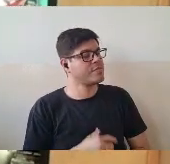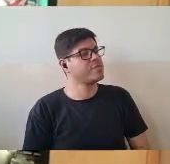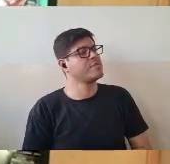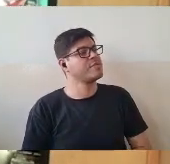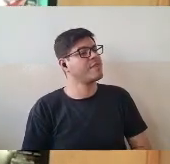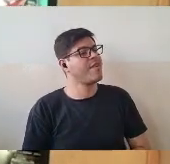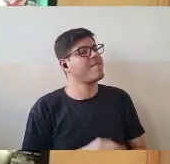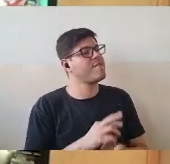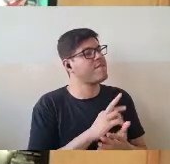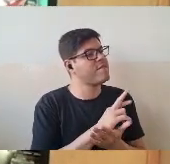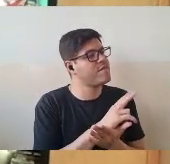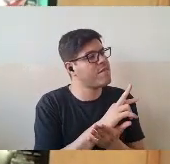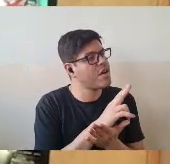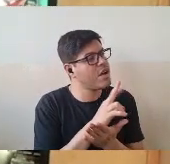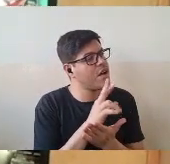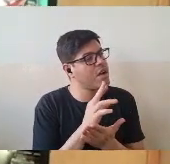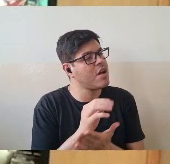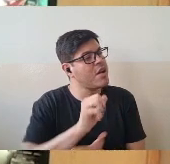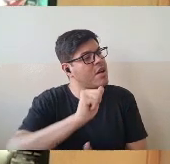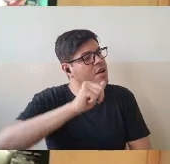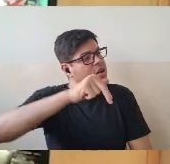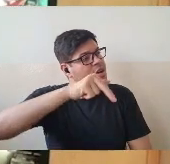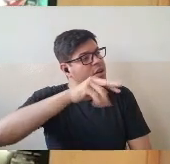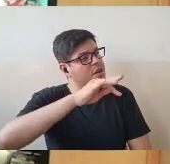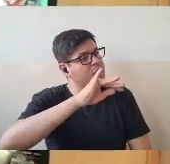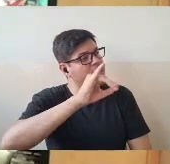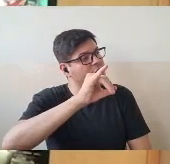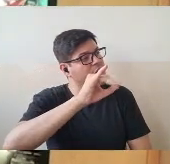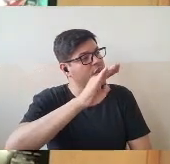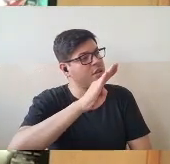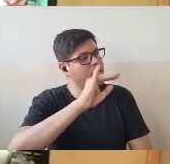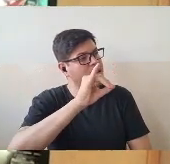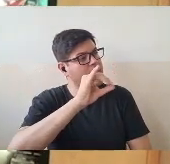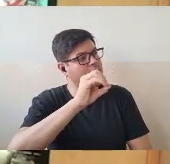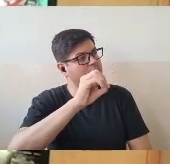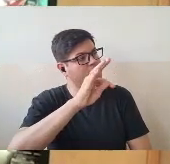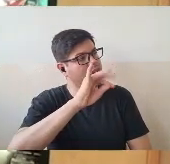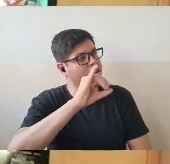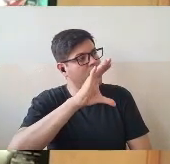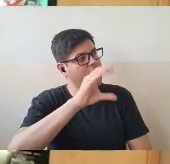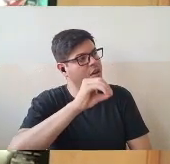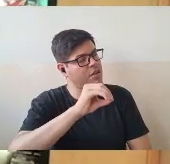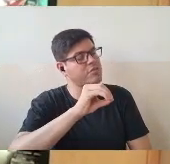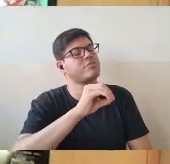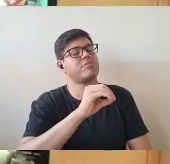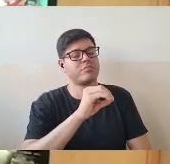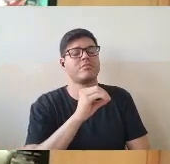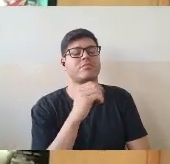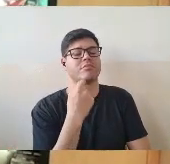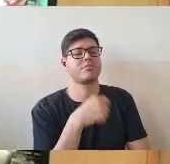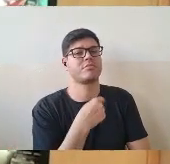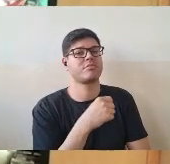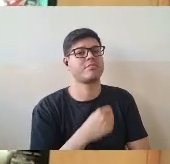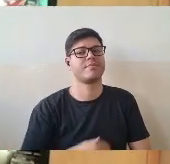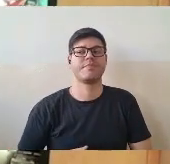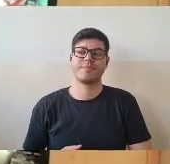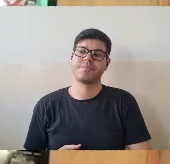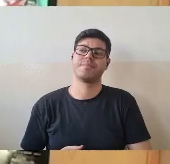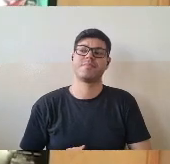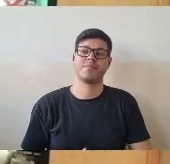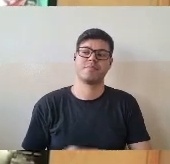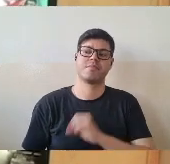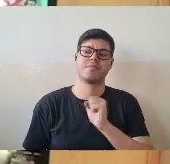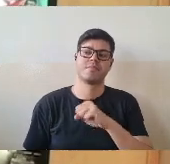é o Bezetacil. Tá? Ainda funciona bem o Bezetacil, Funciona. desde o tempo de garoto. Continua funcionando muito bem. Tá